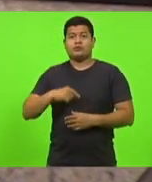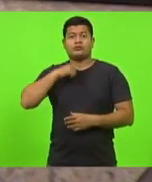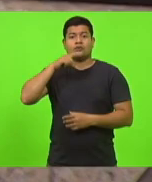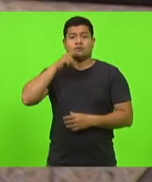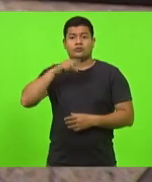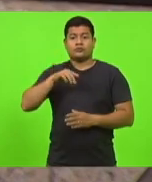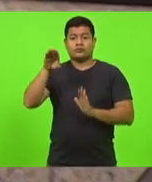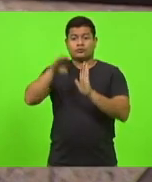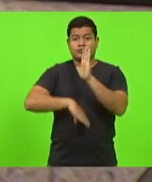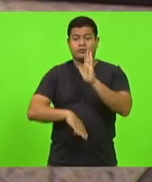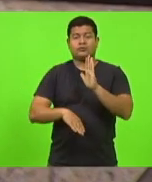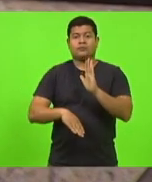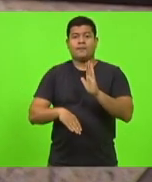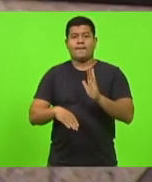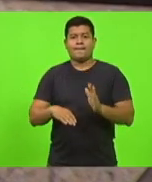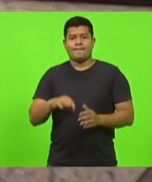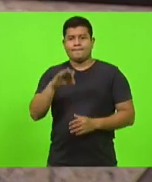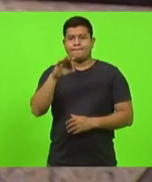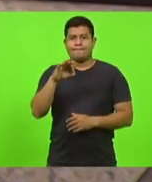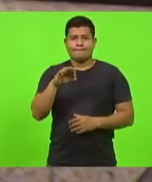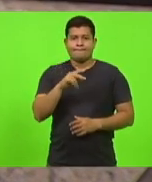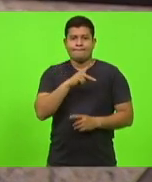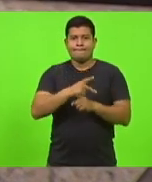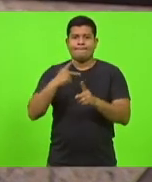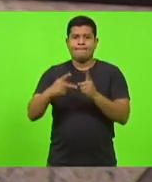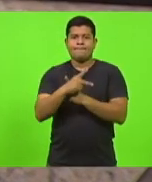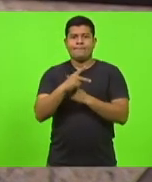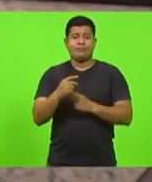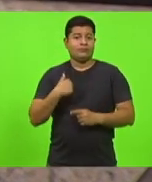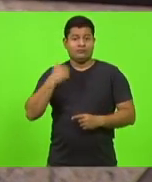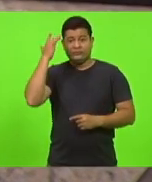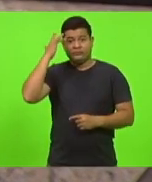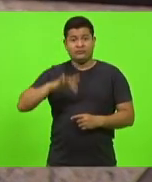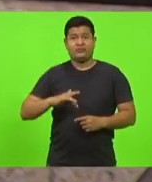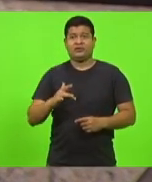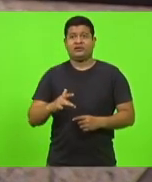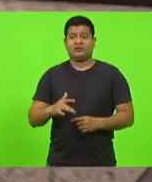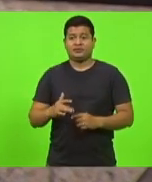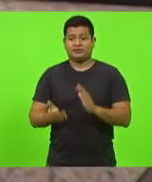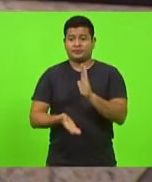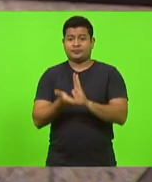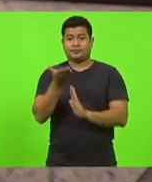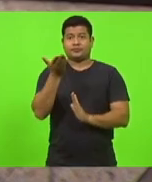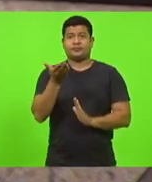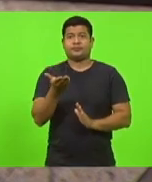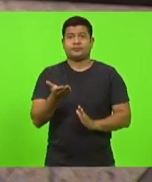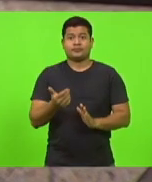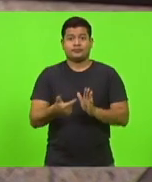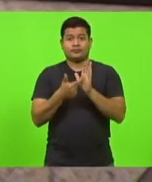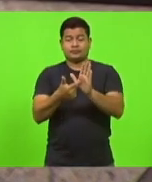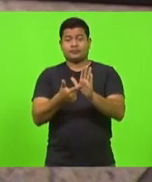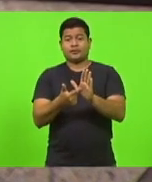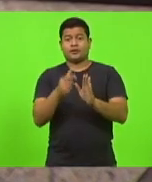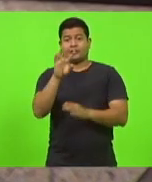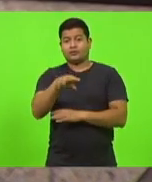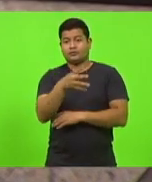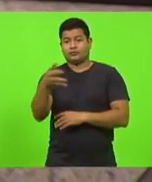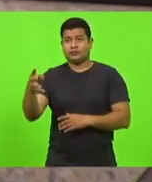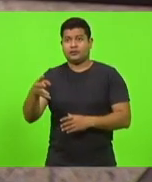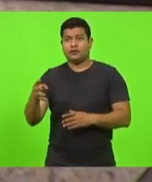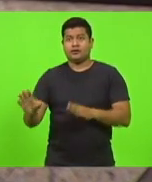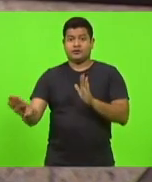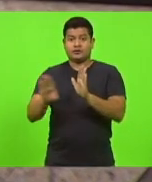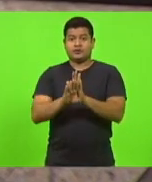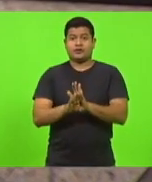da Previdência de aumento. Nós não sabíamos o que o governo estava fazendo com o aumento. Quando ele apresentou as tabelas de aumento, que hoje chega a quase